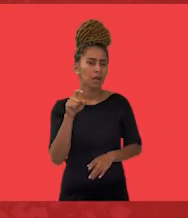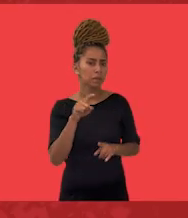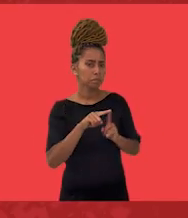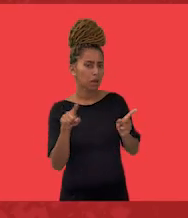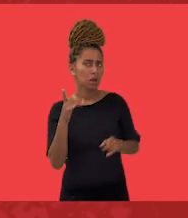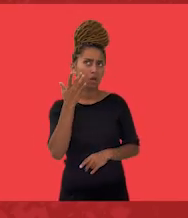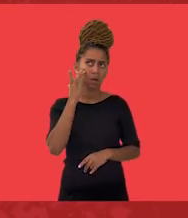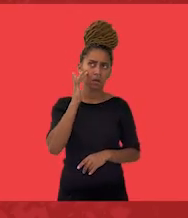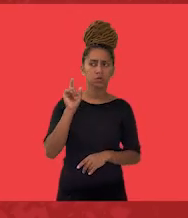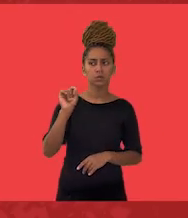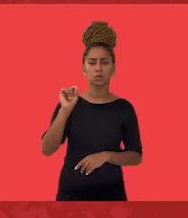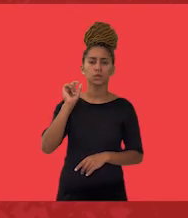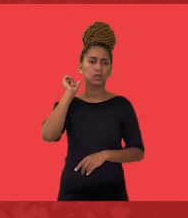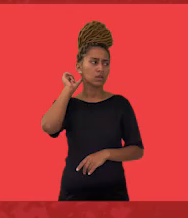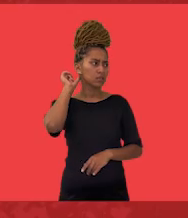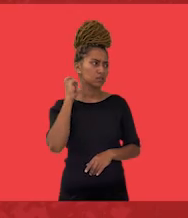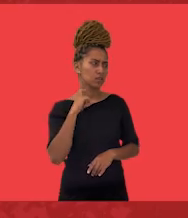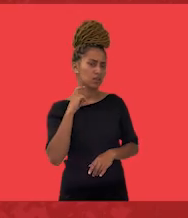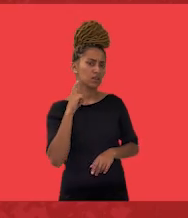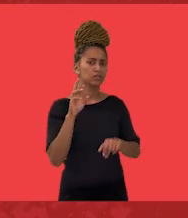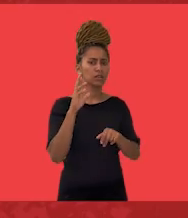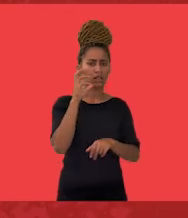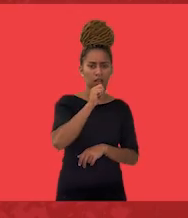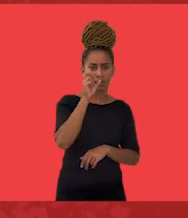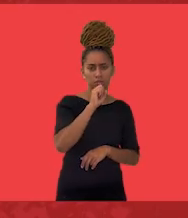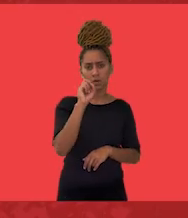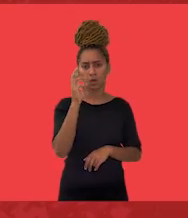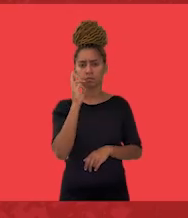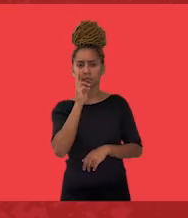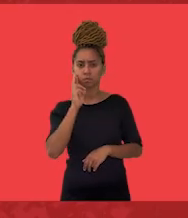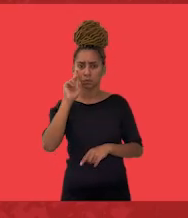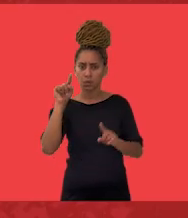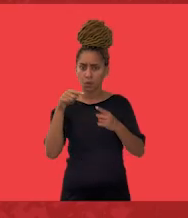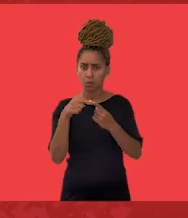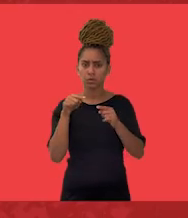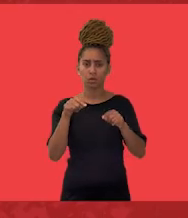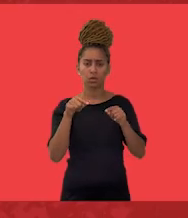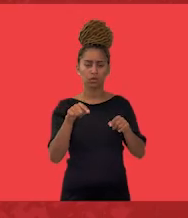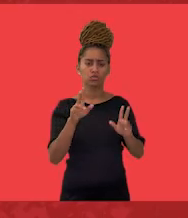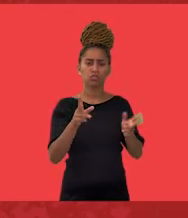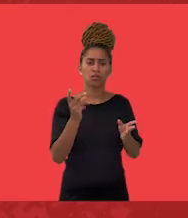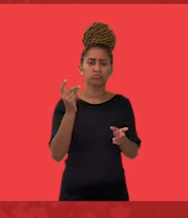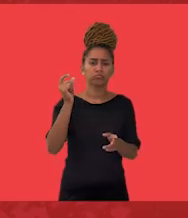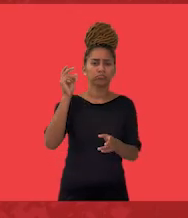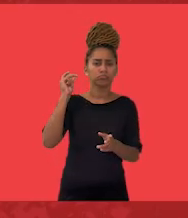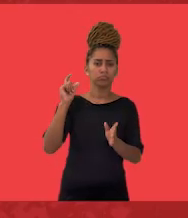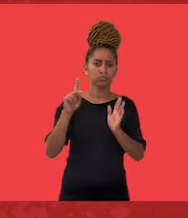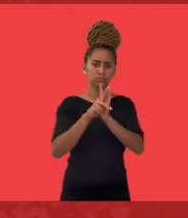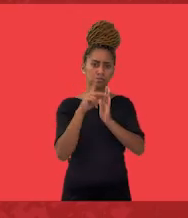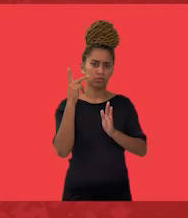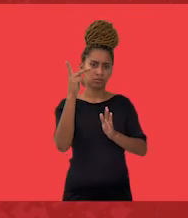família e cujos ares tinham a mesma maciez daquela frutinha oleaginosa que costumavam chamar no